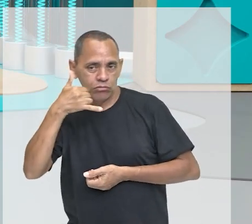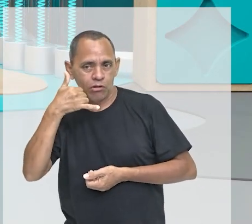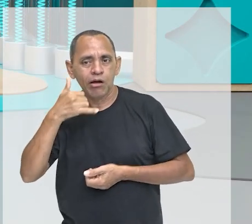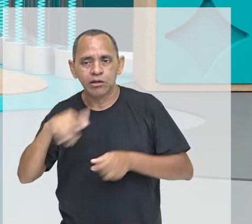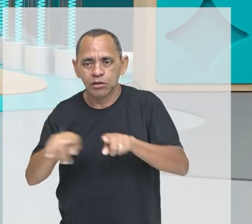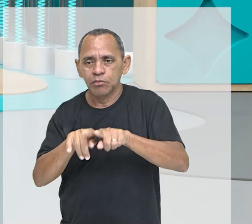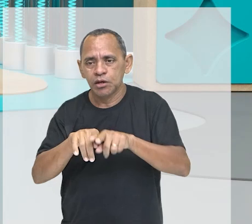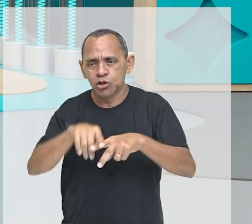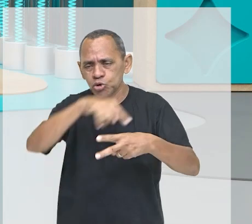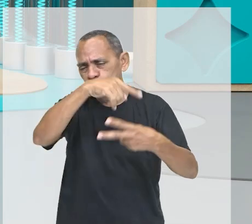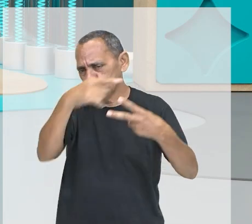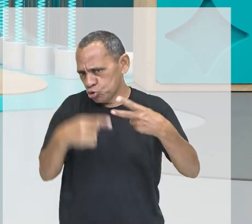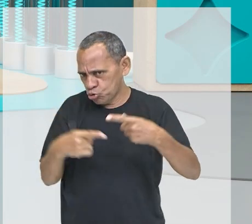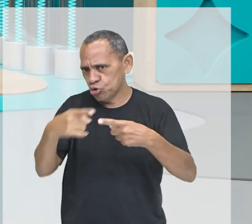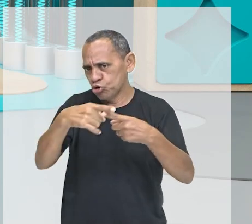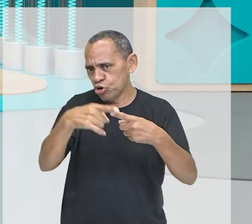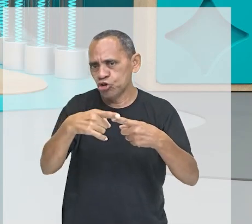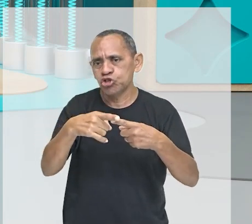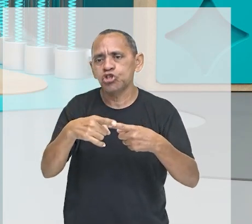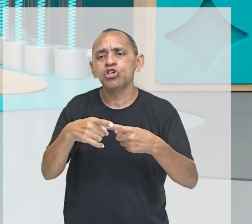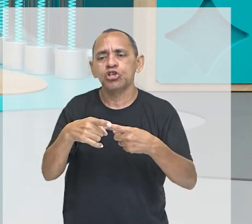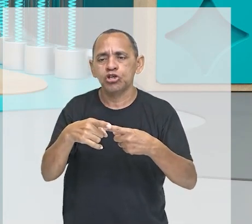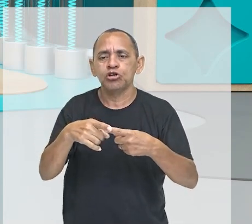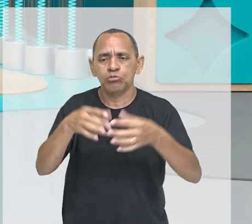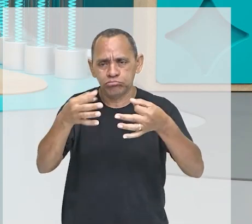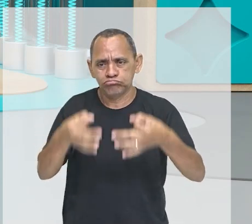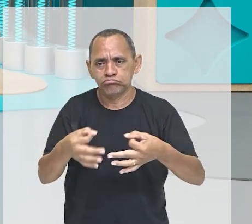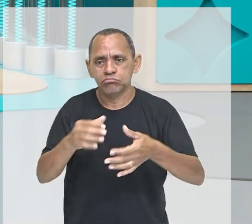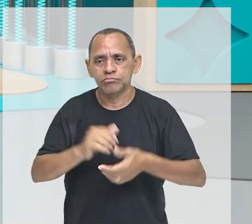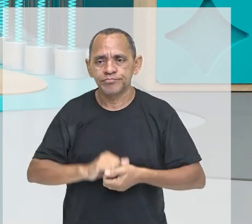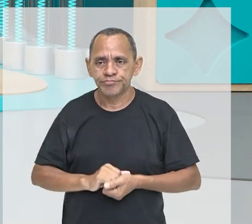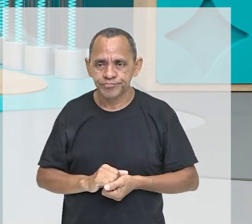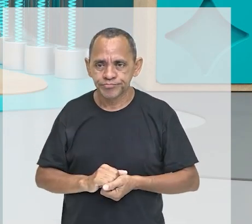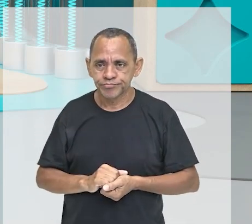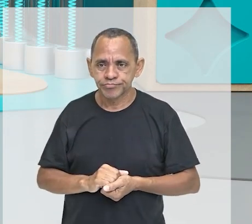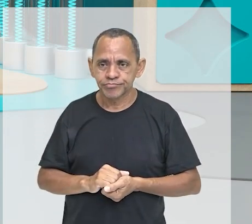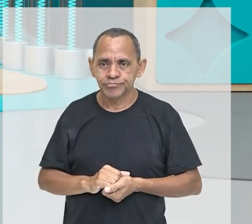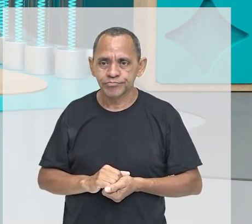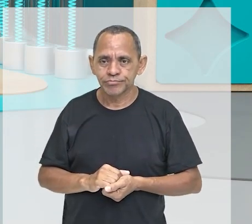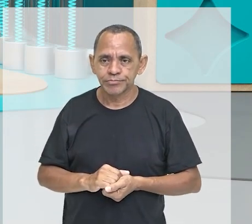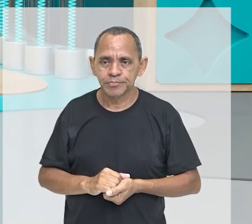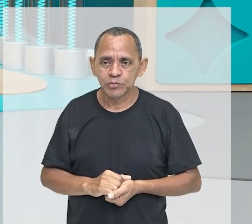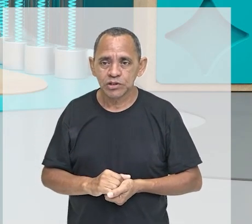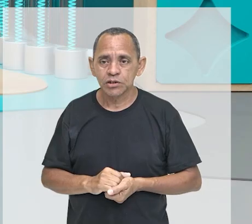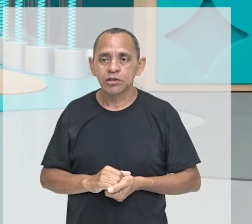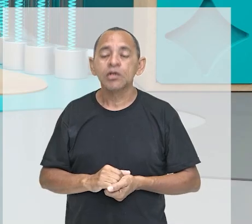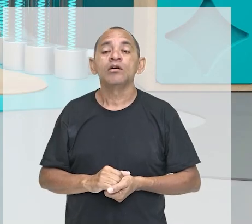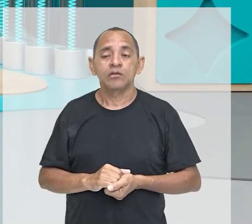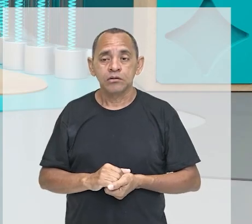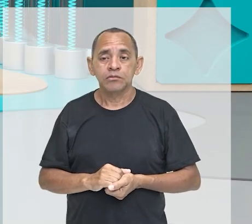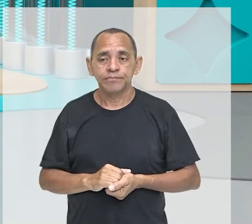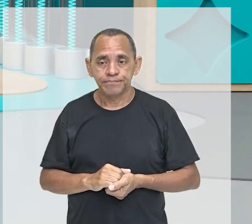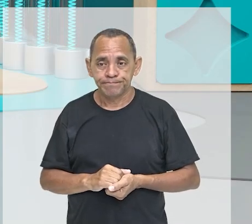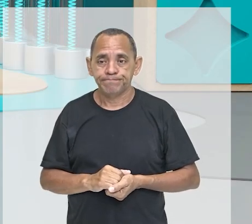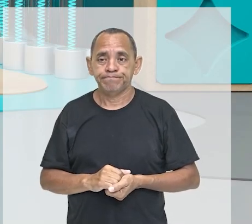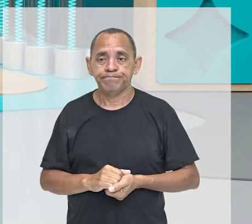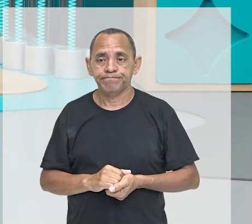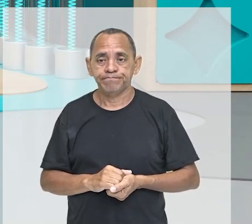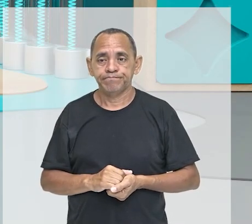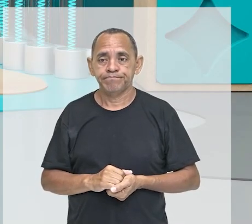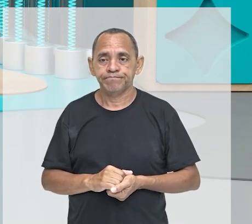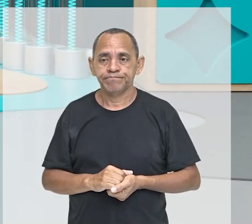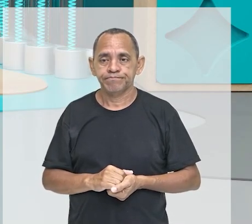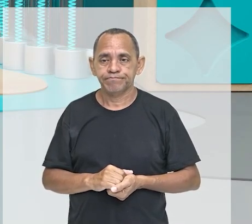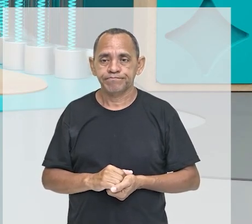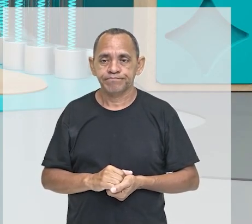corretas. Aí, claro, o contexto ali vai indicar. Mas phone é um nome mais genérico, eu posso estar me referindo a qualquer tipo de telefone, certo?